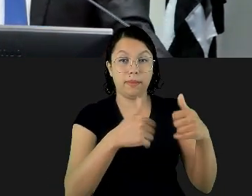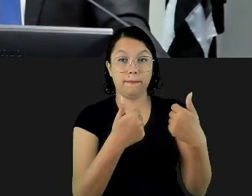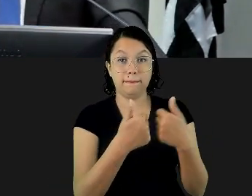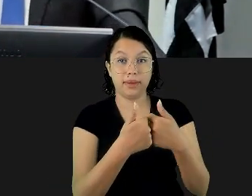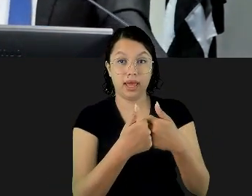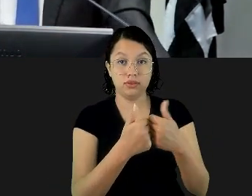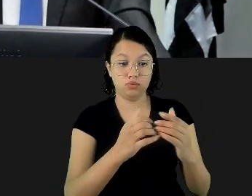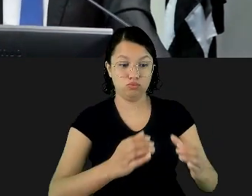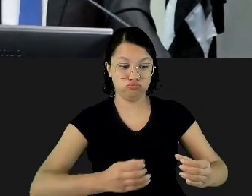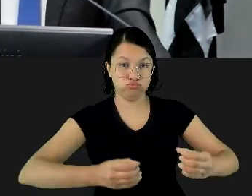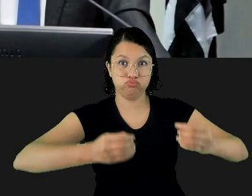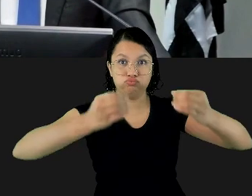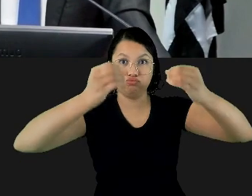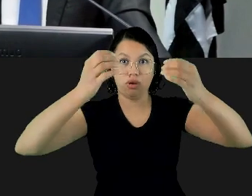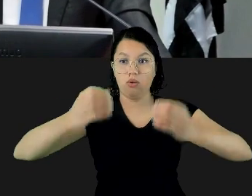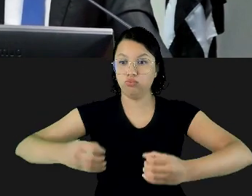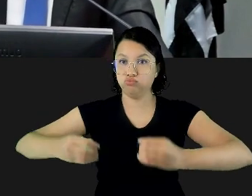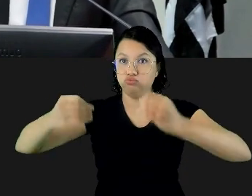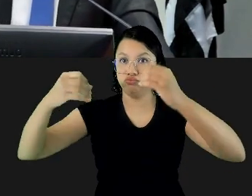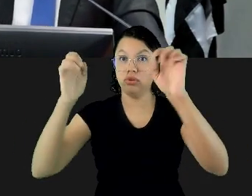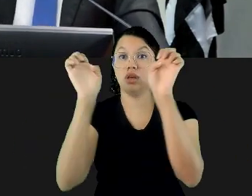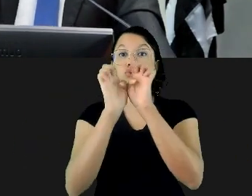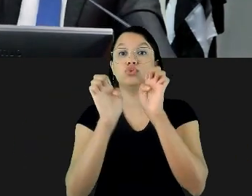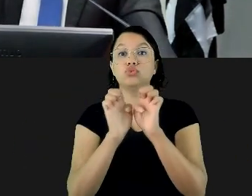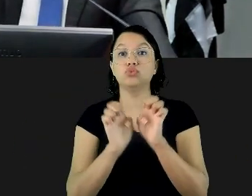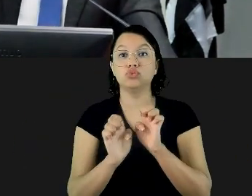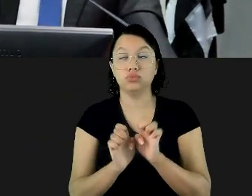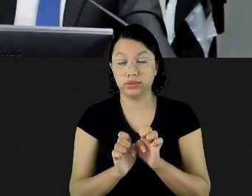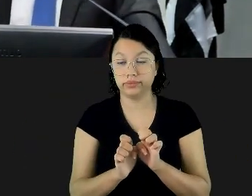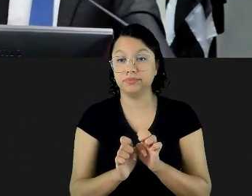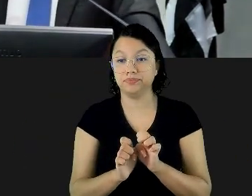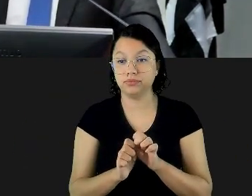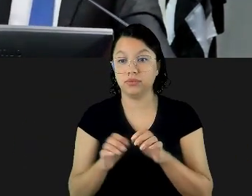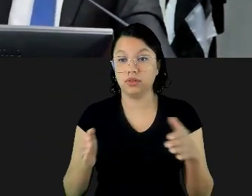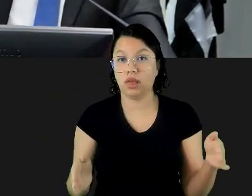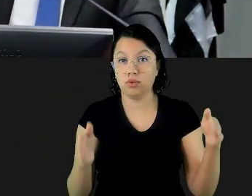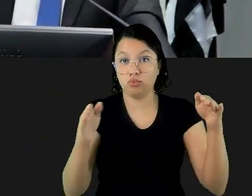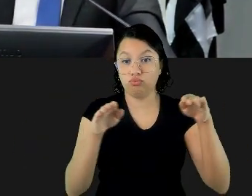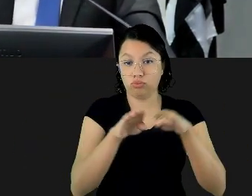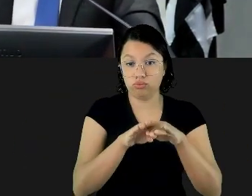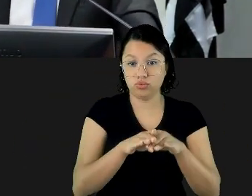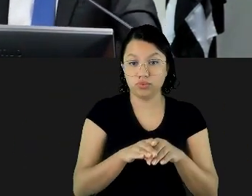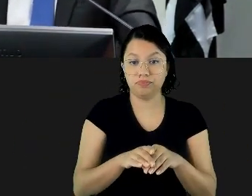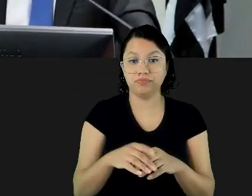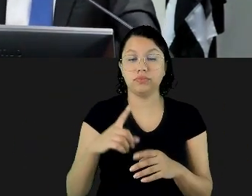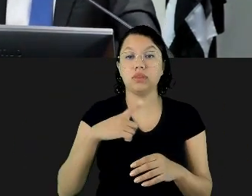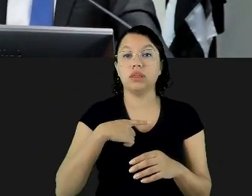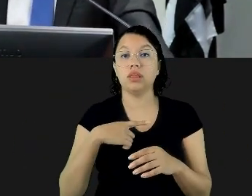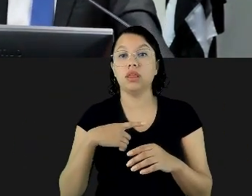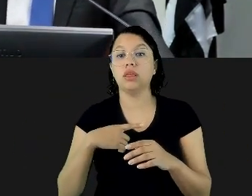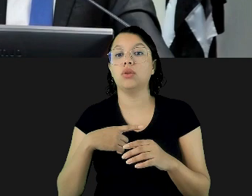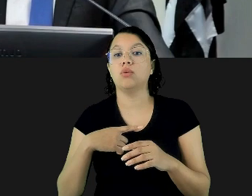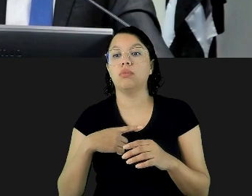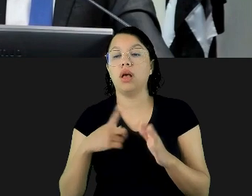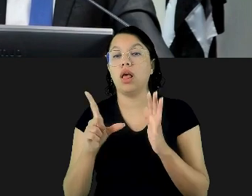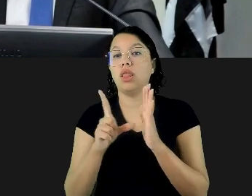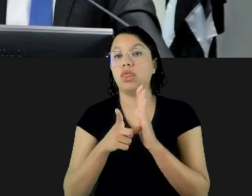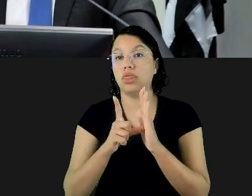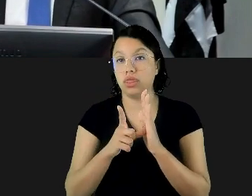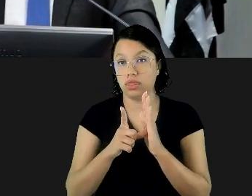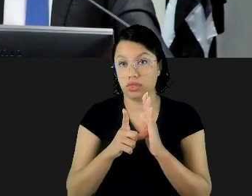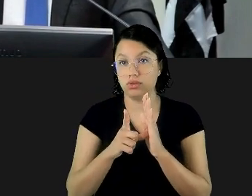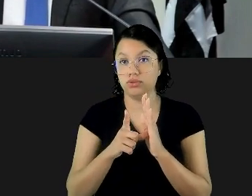uma concessionária de veículos, a concessionária dispõe o carro, que faz a propaganda, é a Volkswagen, a